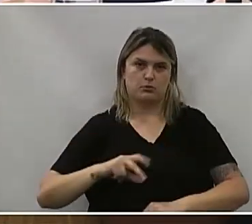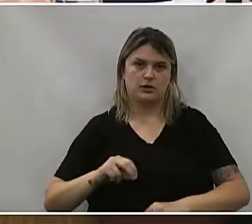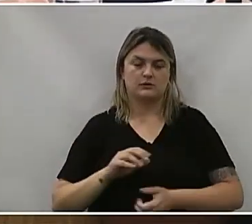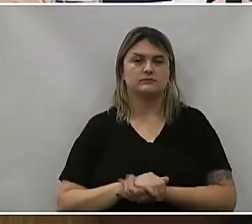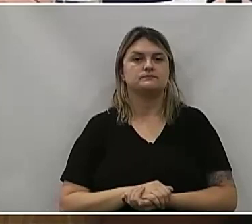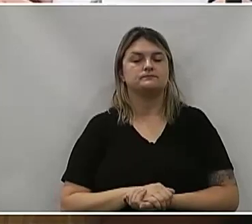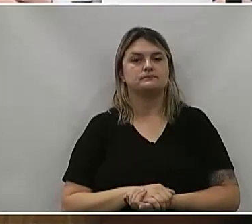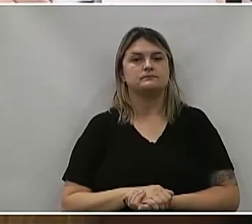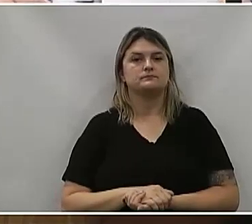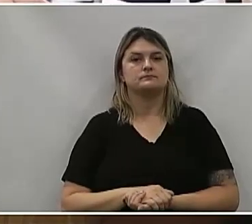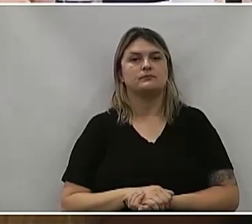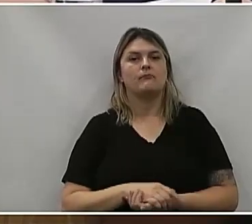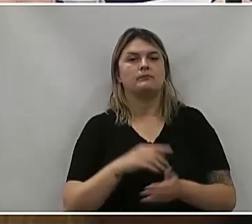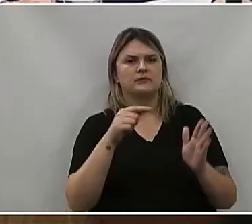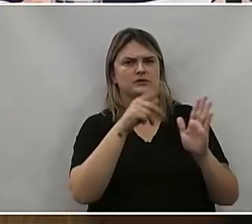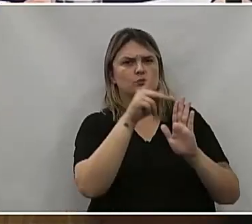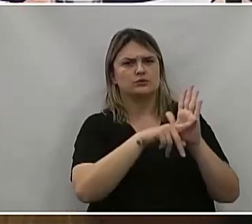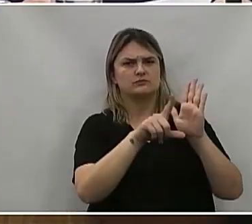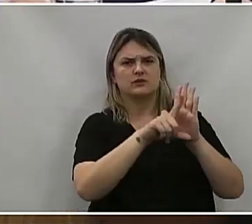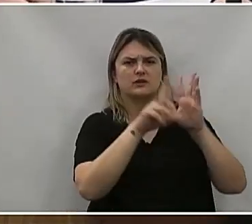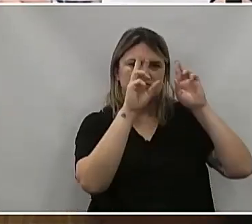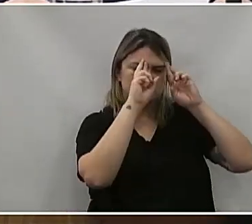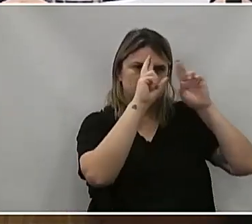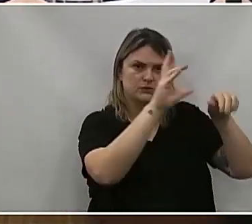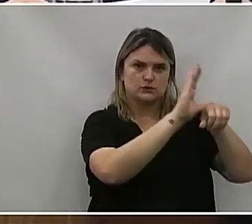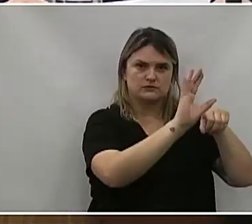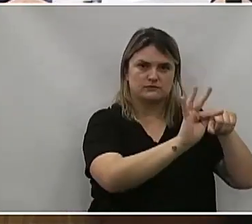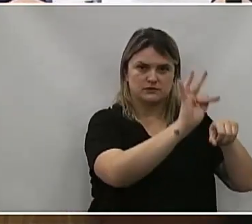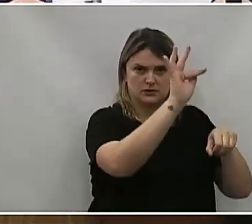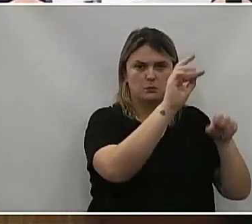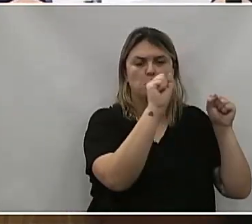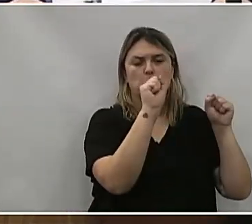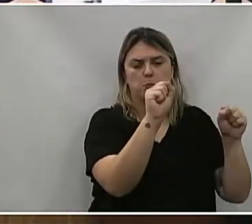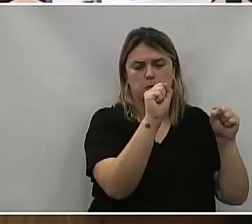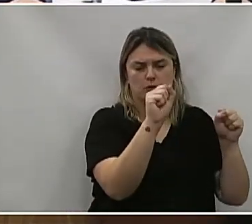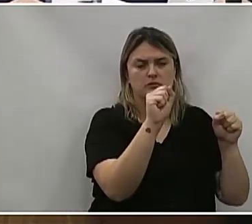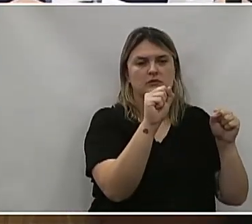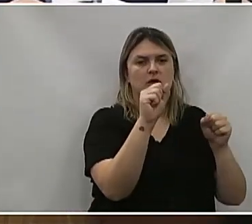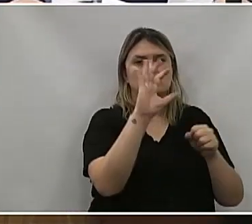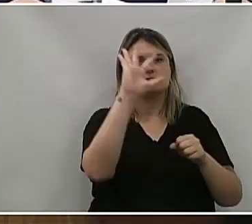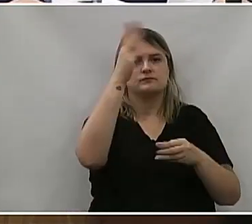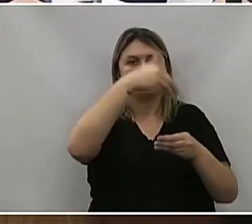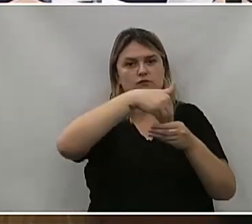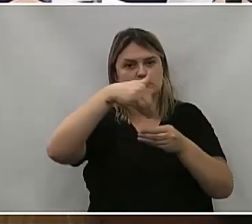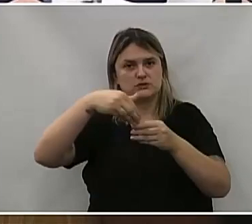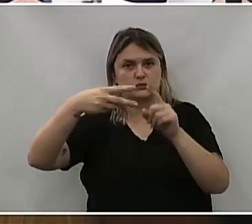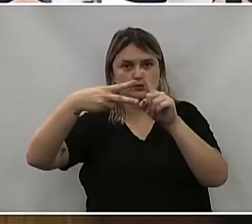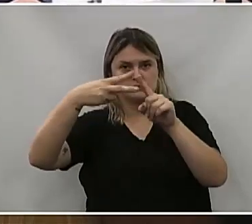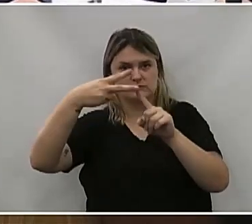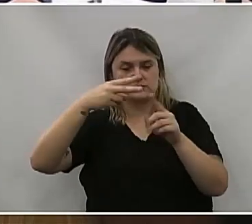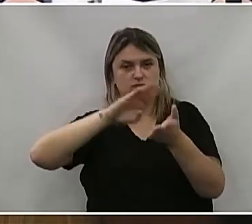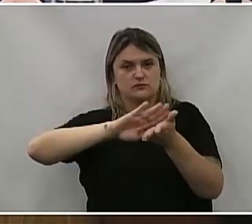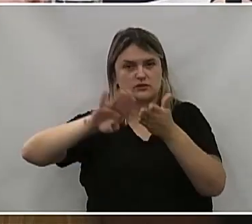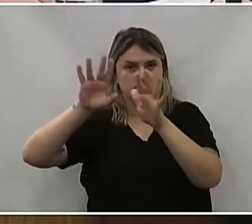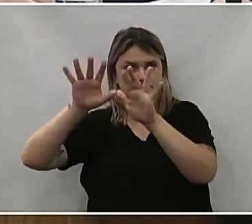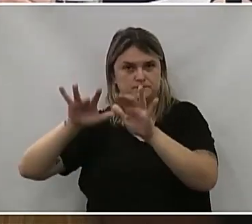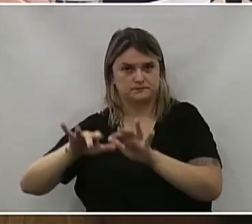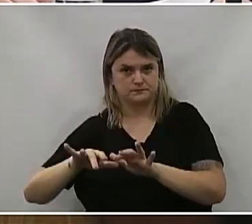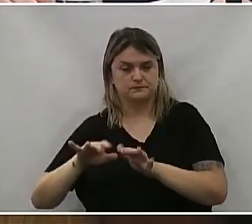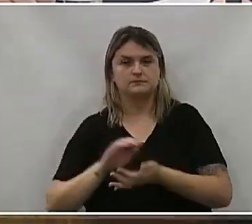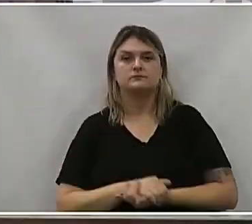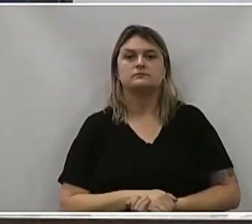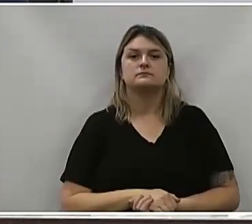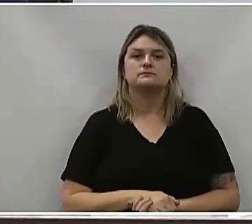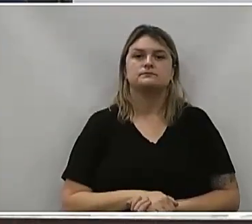providências. Fundamentação. O projeto de lei é legal e constitucional, devendo mesmo seguir para votação em 2 turnos, com dispensa da redação final,